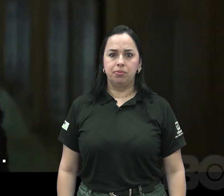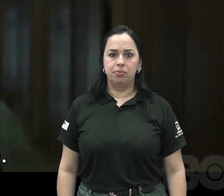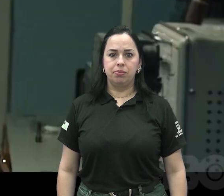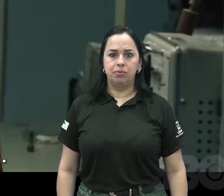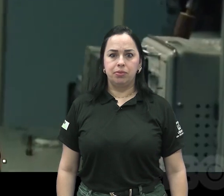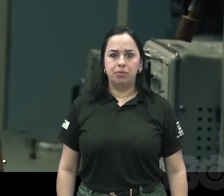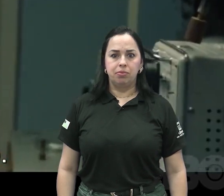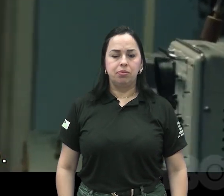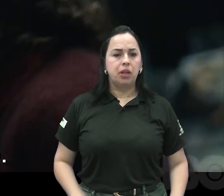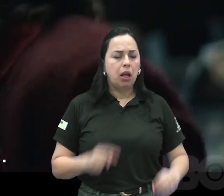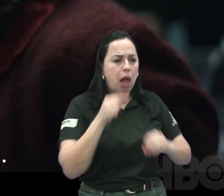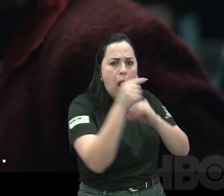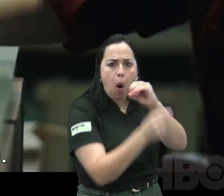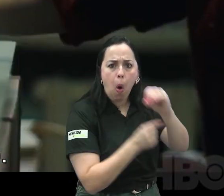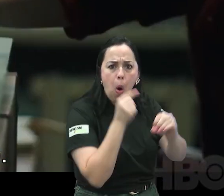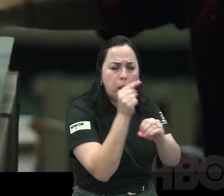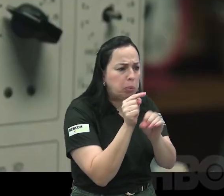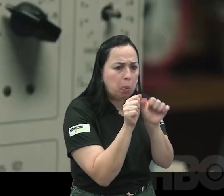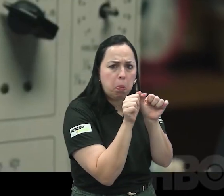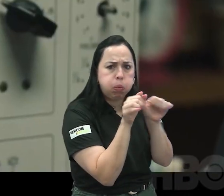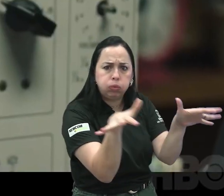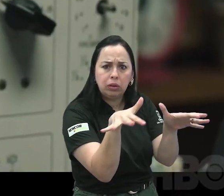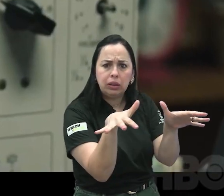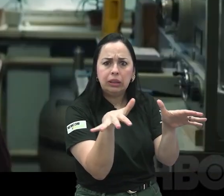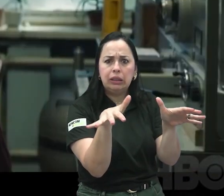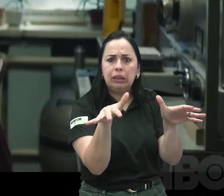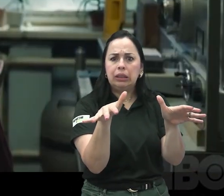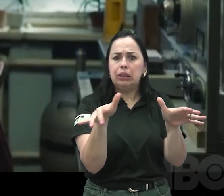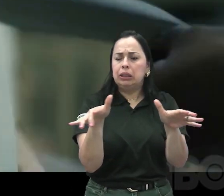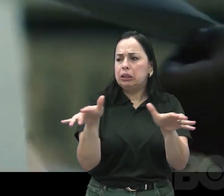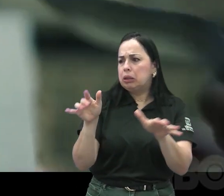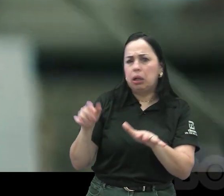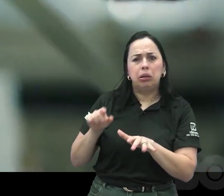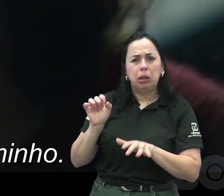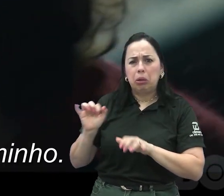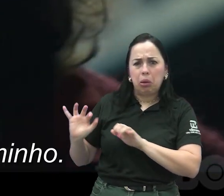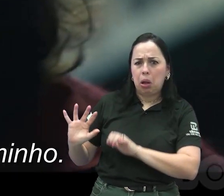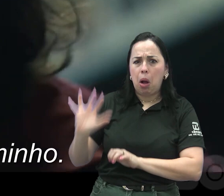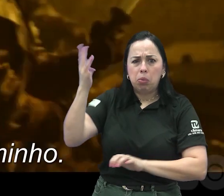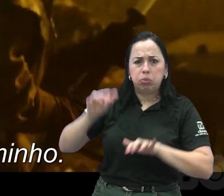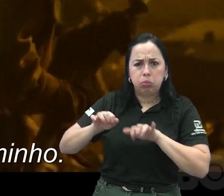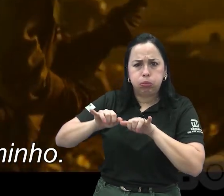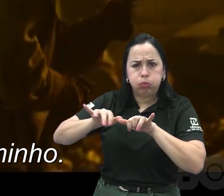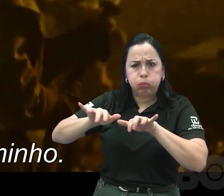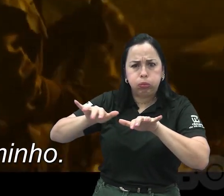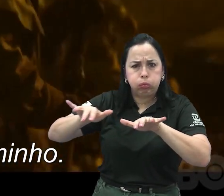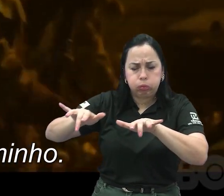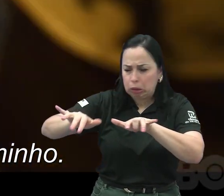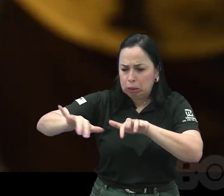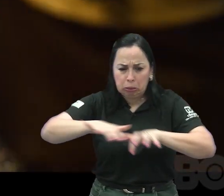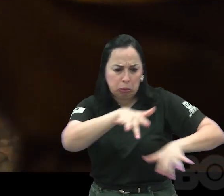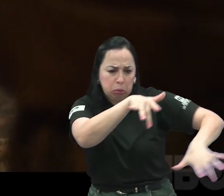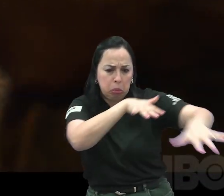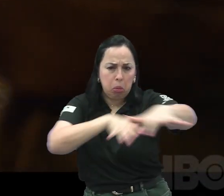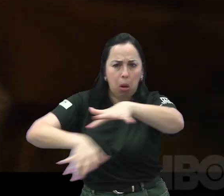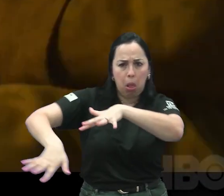And every atom of uranium is like a bullet, penetrating everything in its